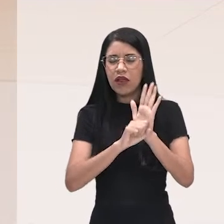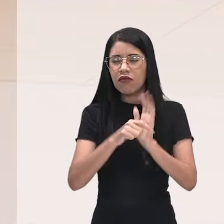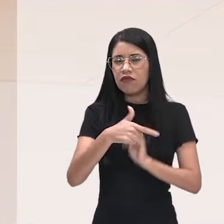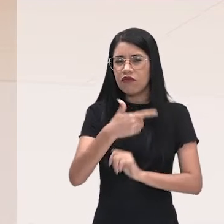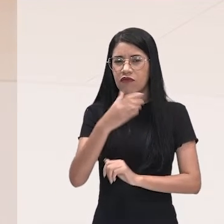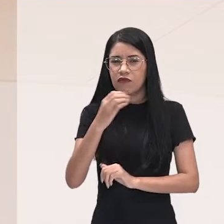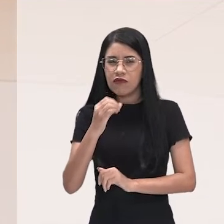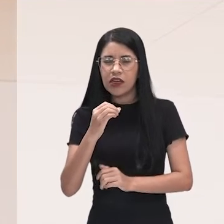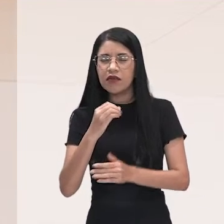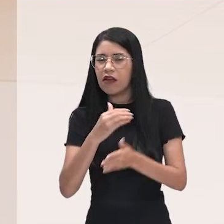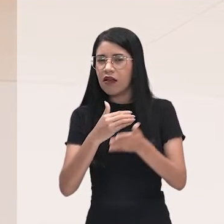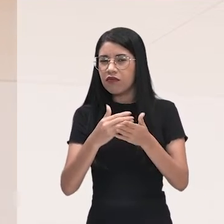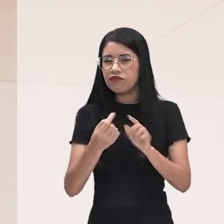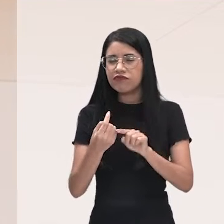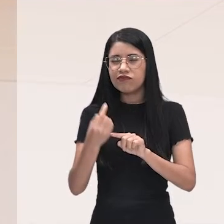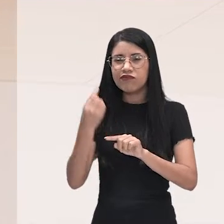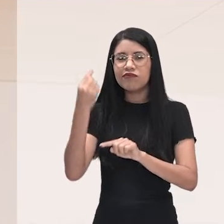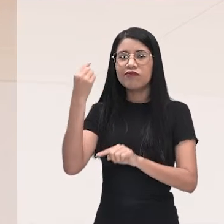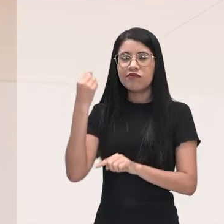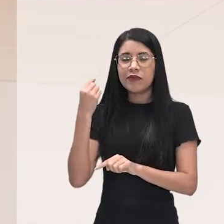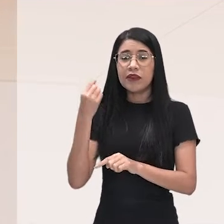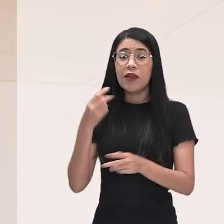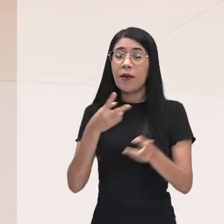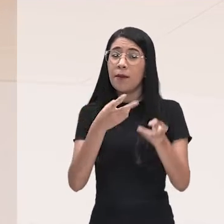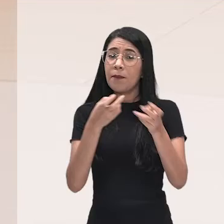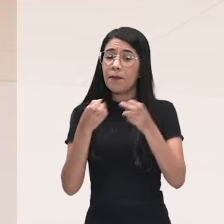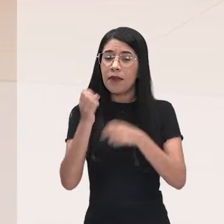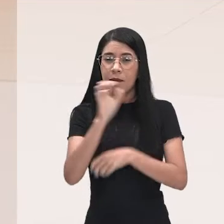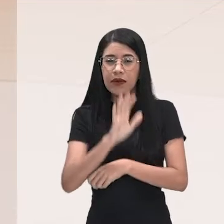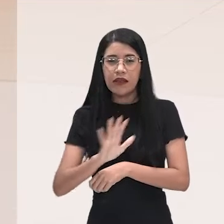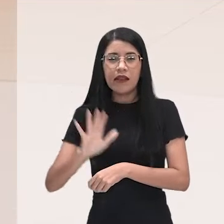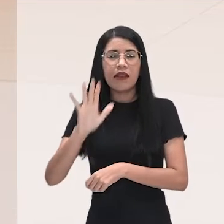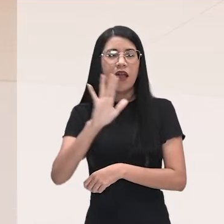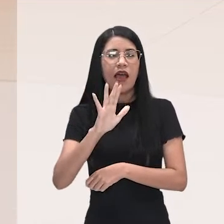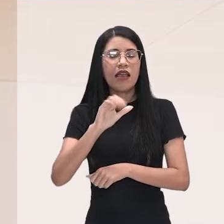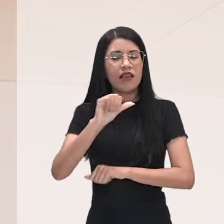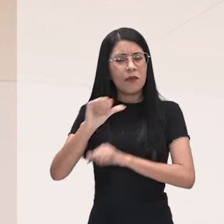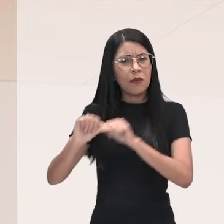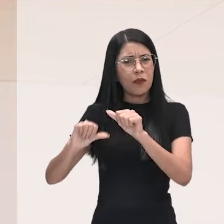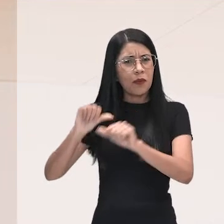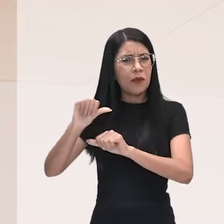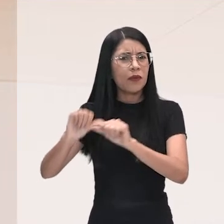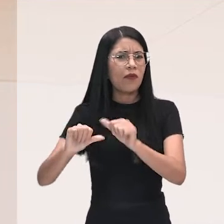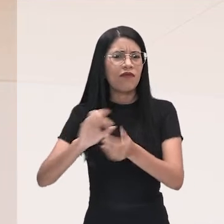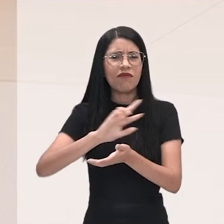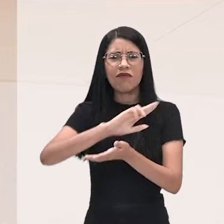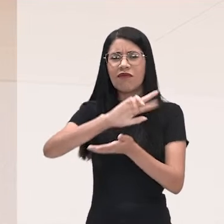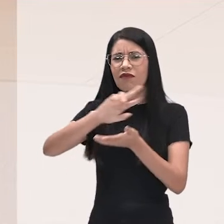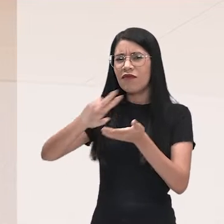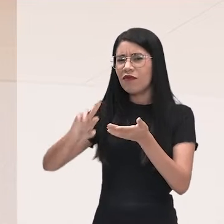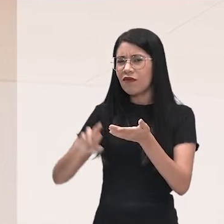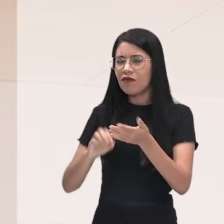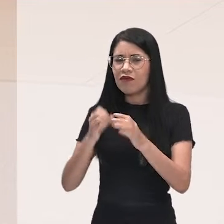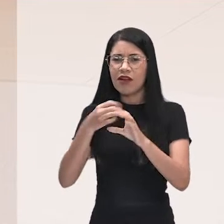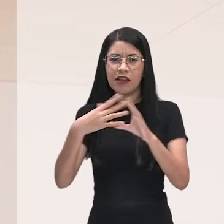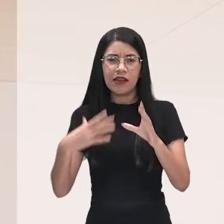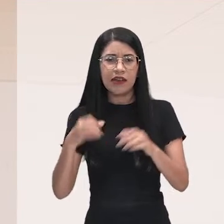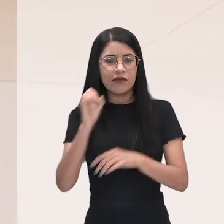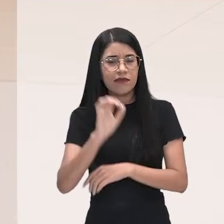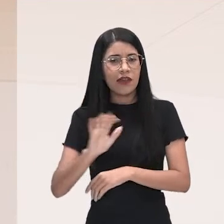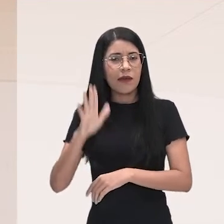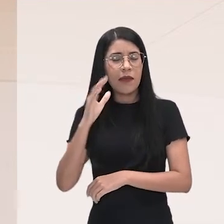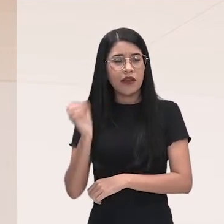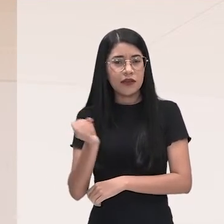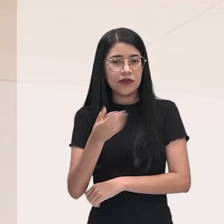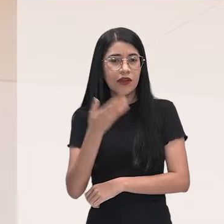esse espaço, tá bom? Observem como ele mudou bastante de lá para cá, tá bom? Temos uma imagem aqui atual